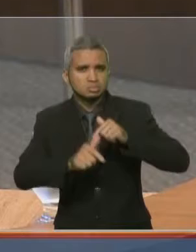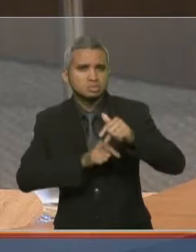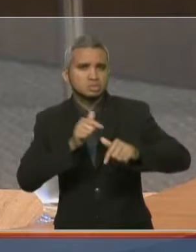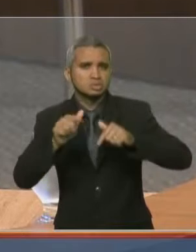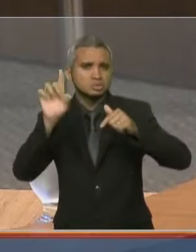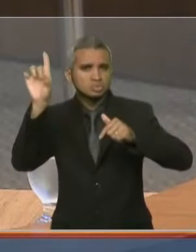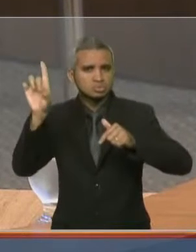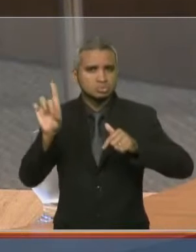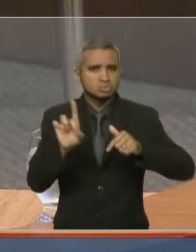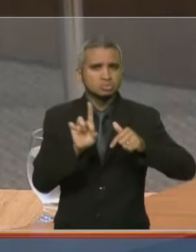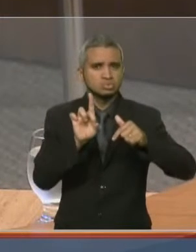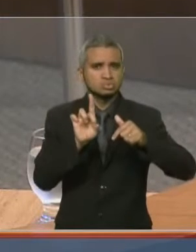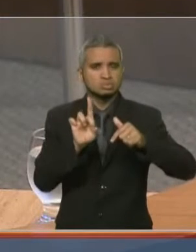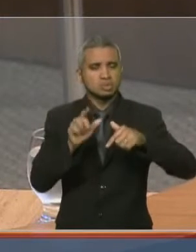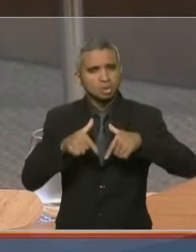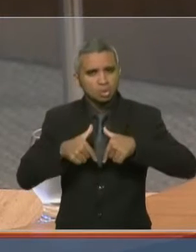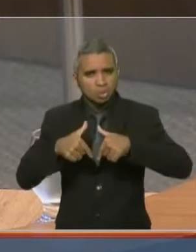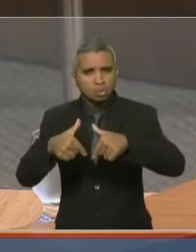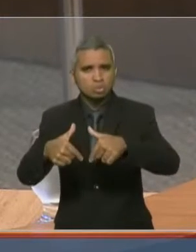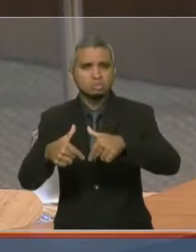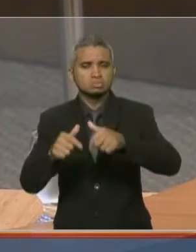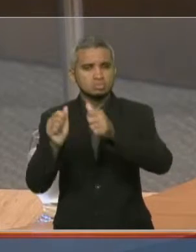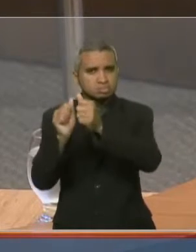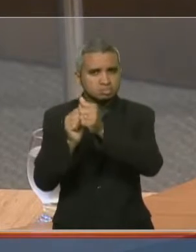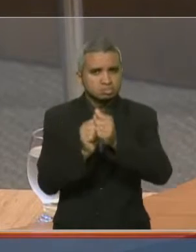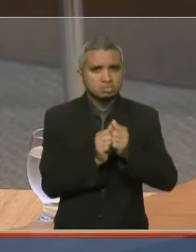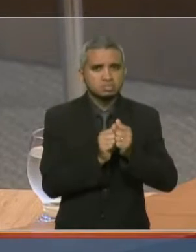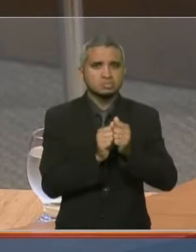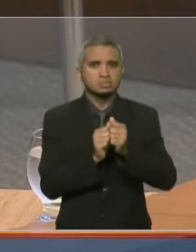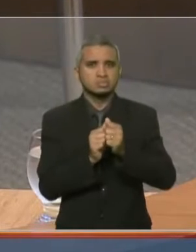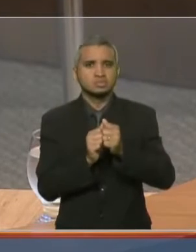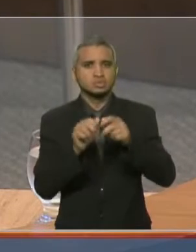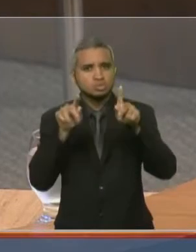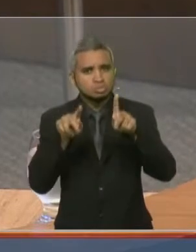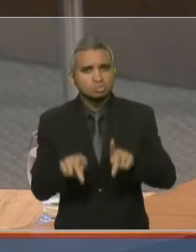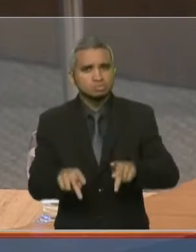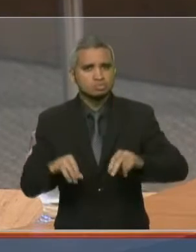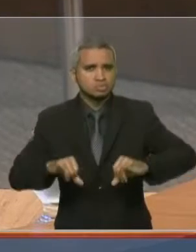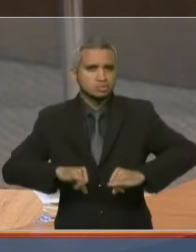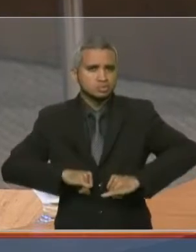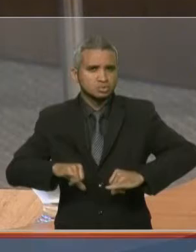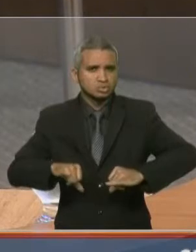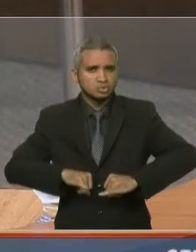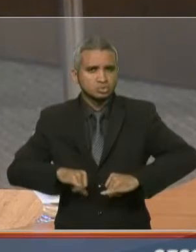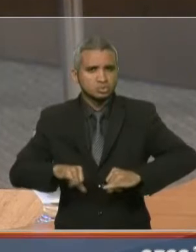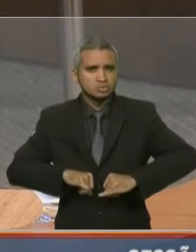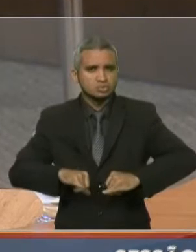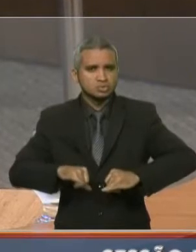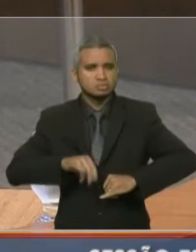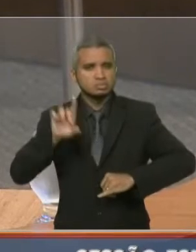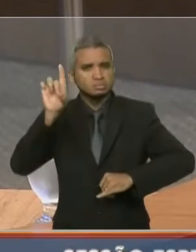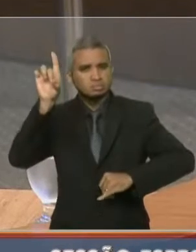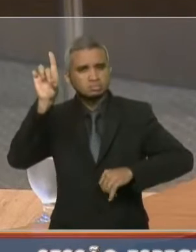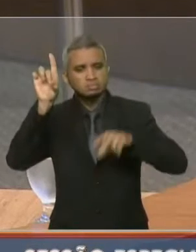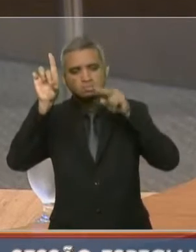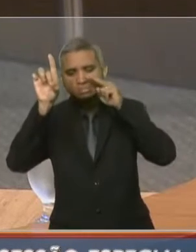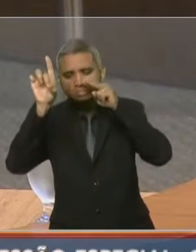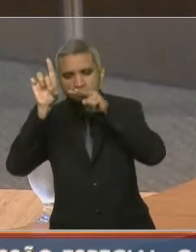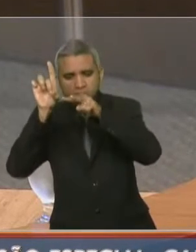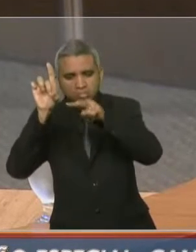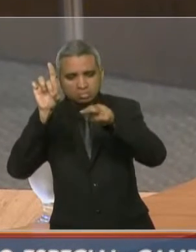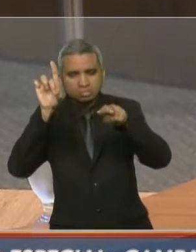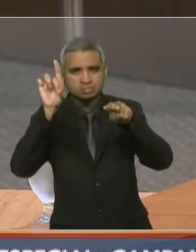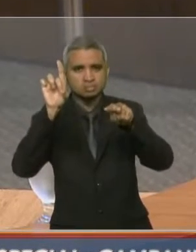luta, no sofrimento da vida do nosso povo, com a escuta atenta da sua palavra. Nos faz um